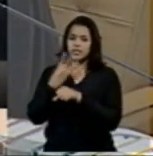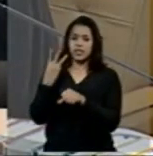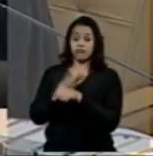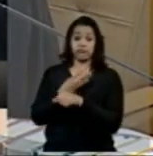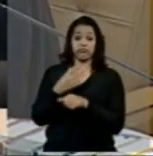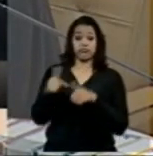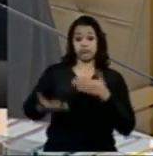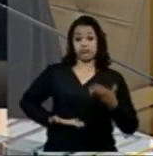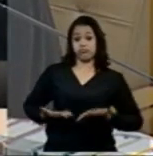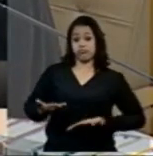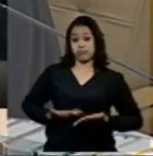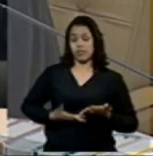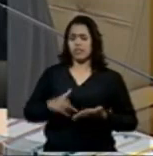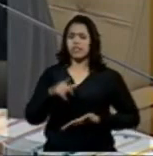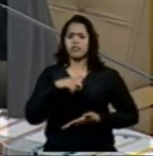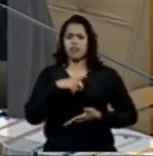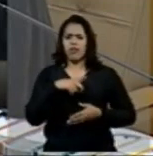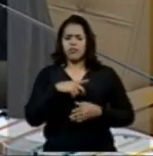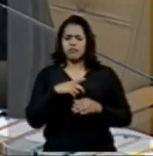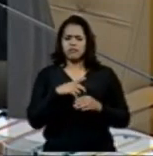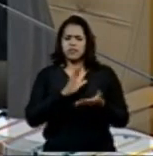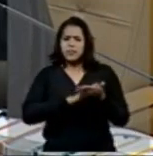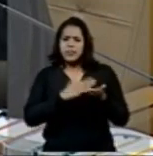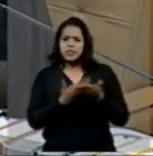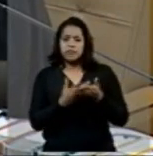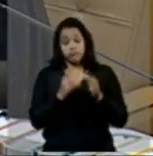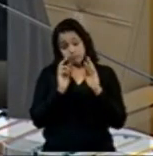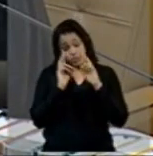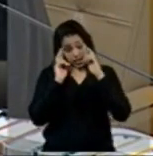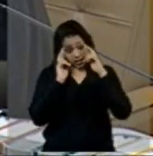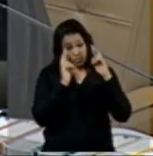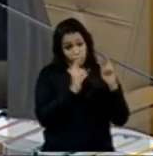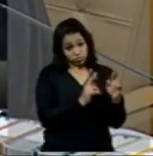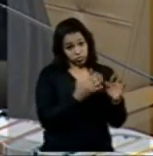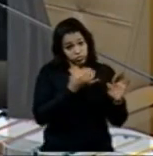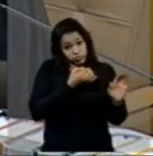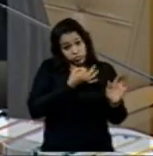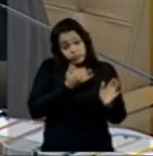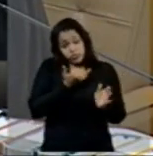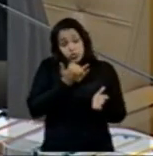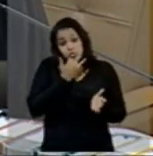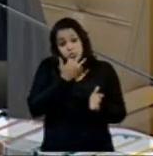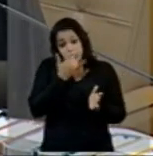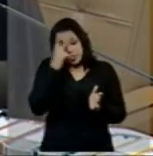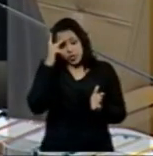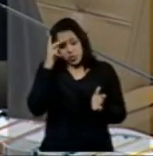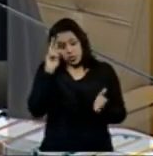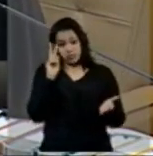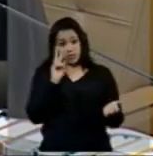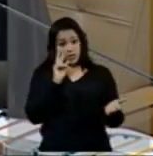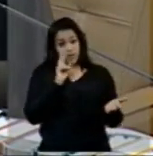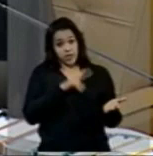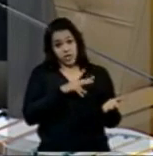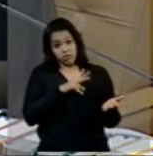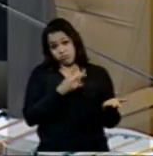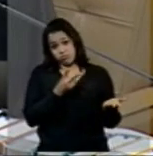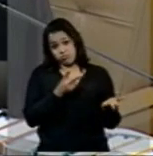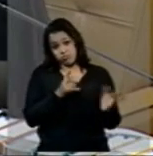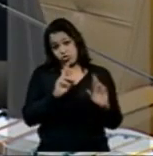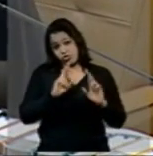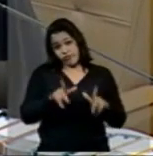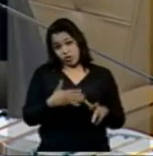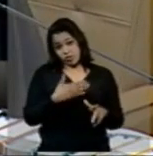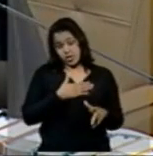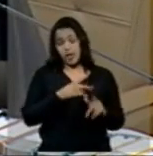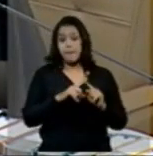de uma interpretação sistemática, com todo respeito aos que compreendem de forma contrária, do artigo 71, parágrafo 1º da